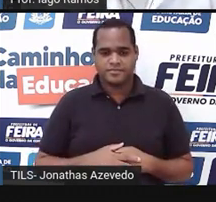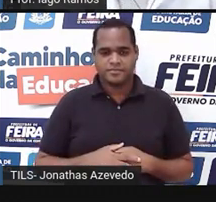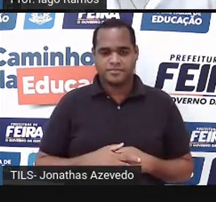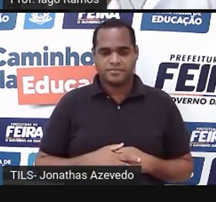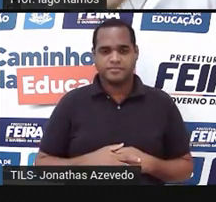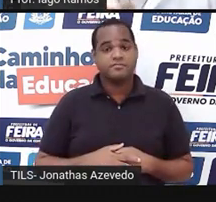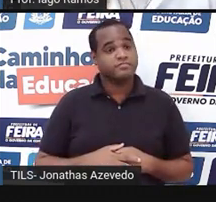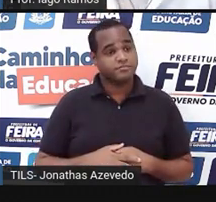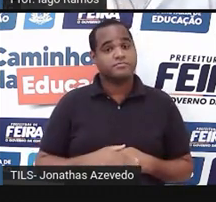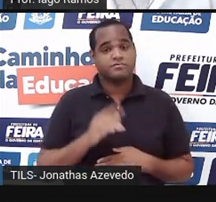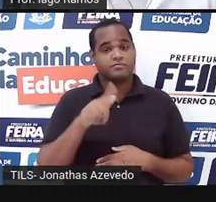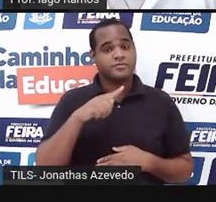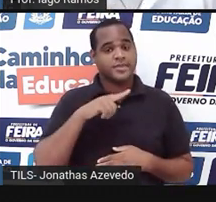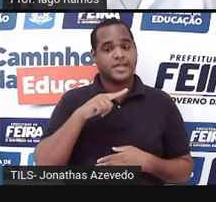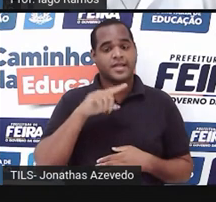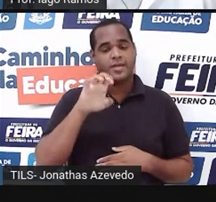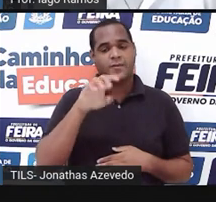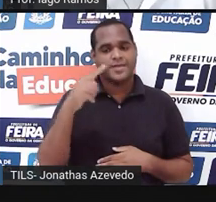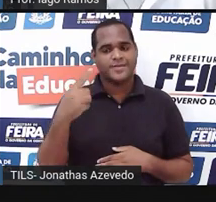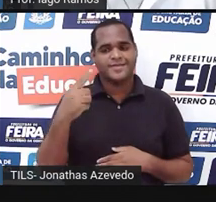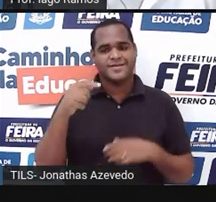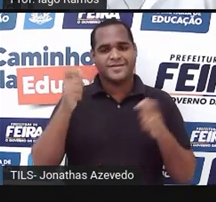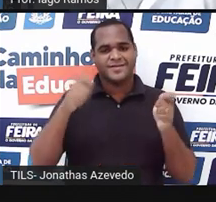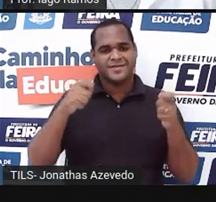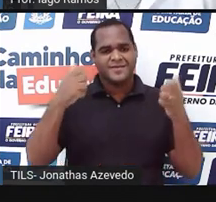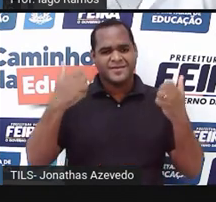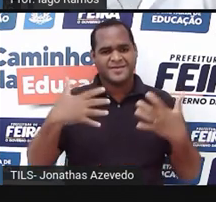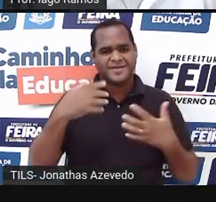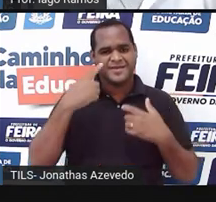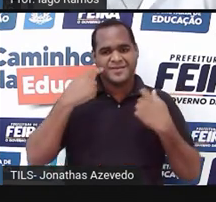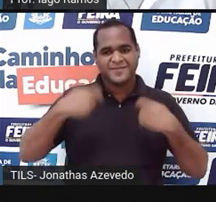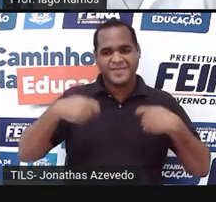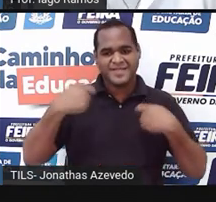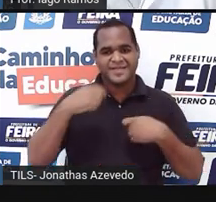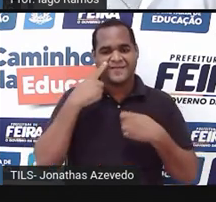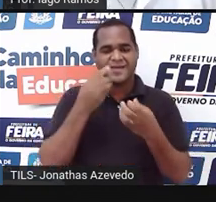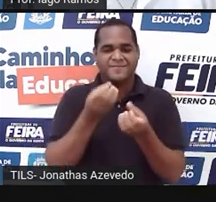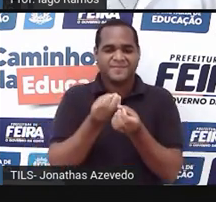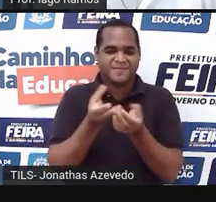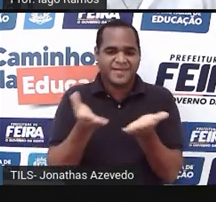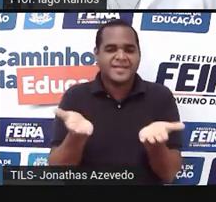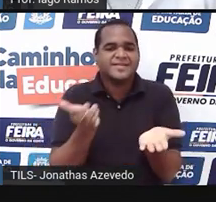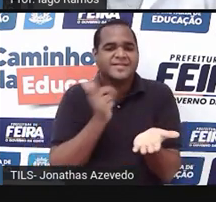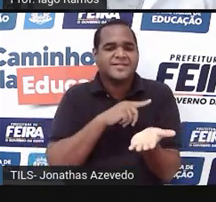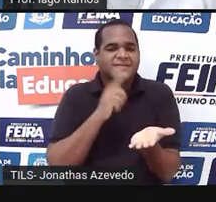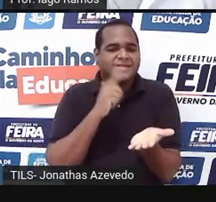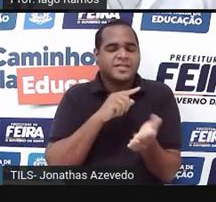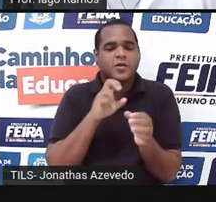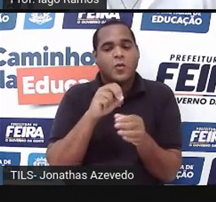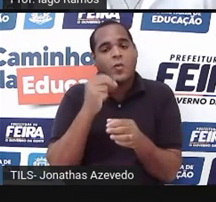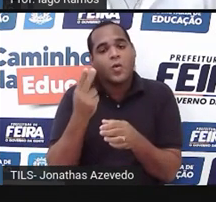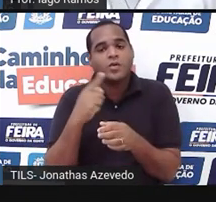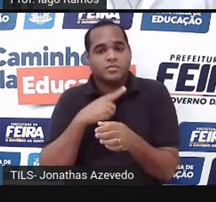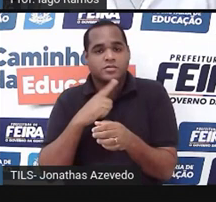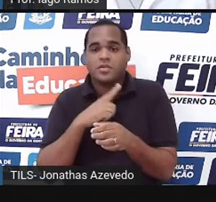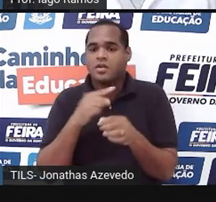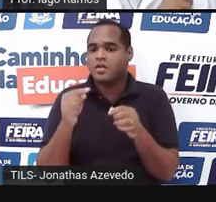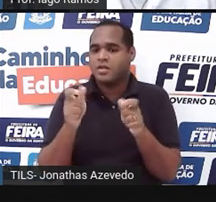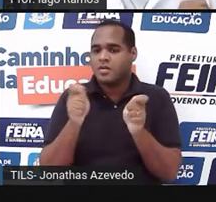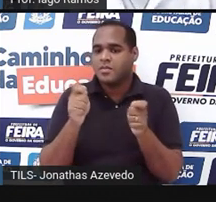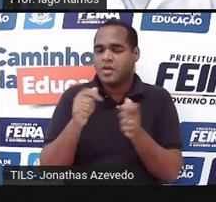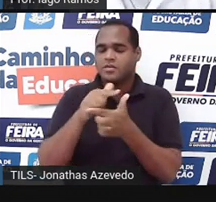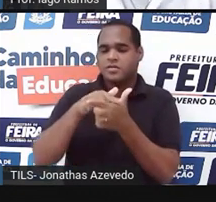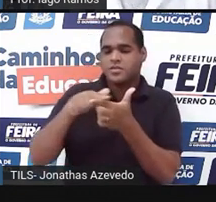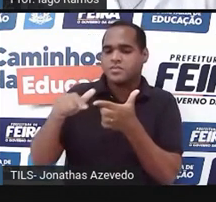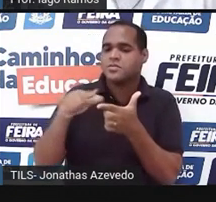equações que a gente precisa fazer uso dessa propriedade distributiva ou propriedade da